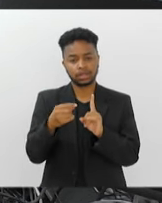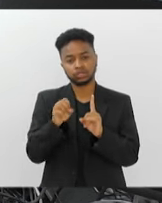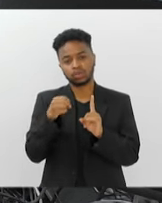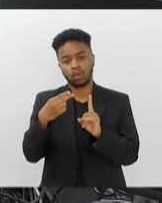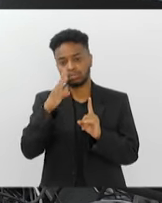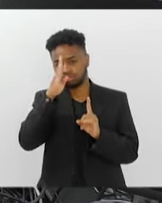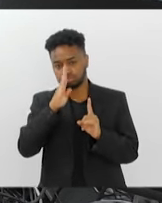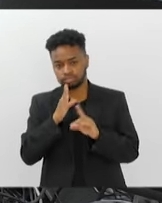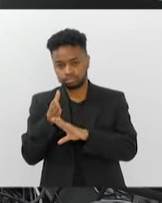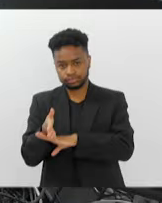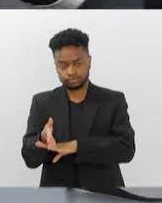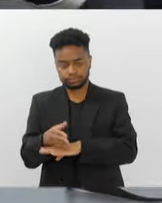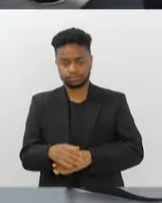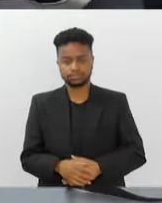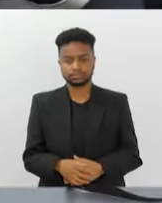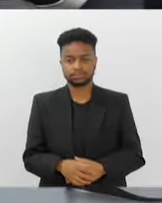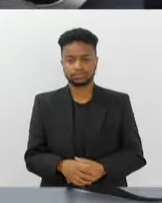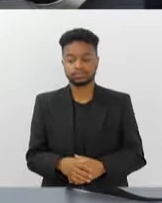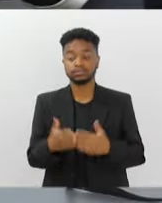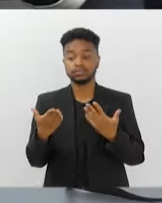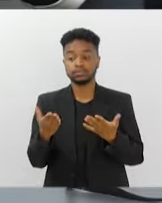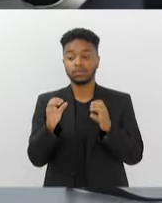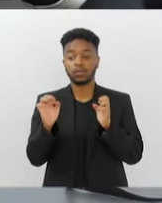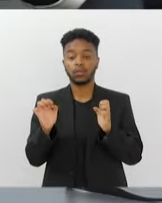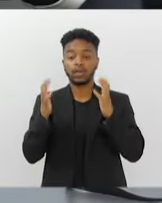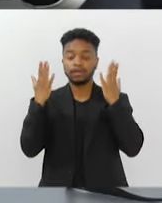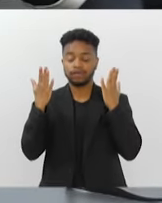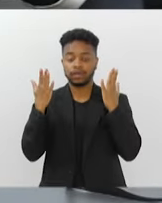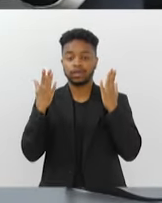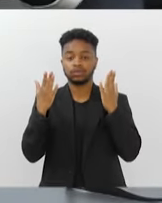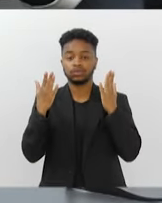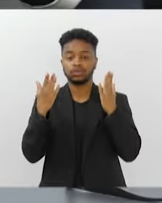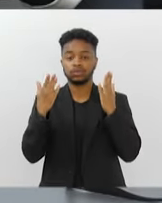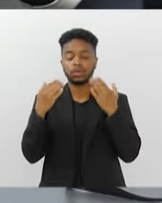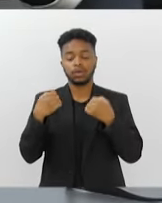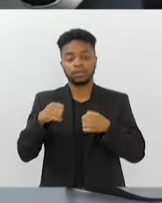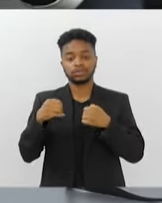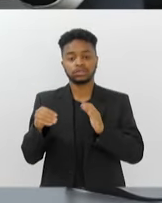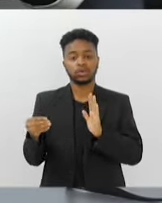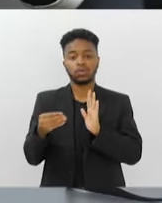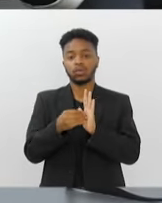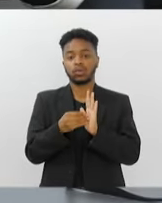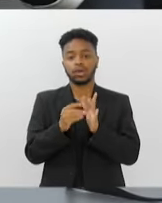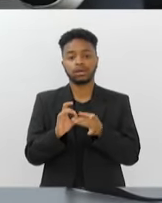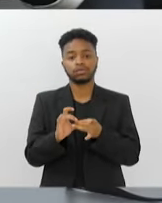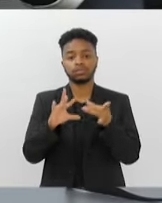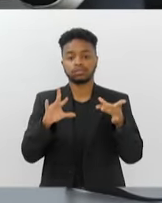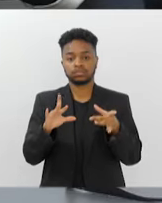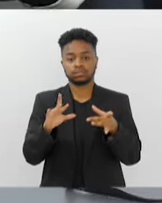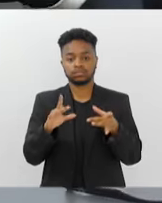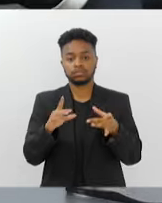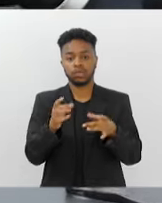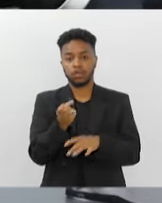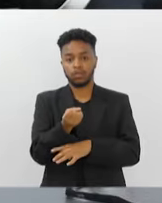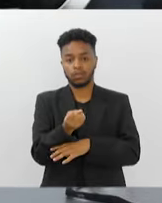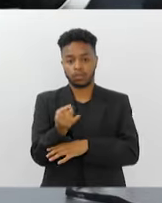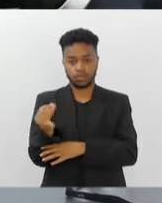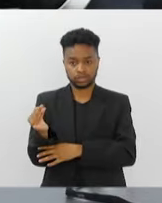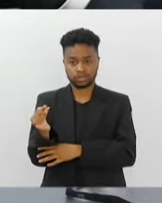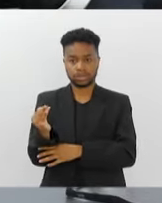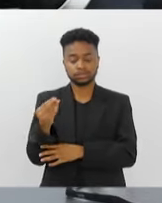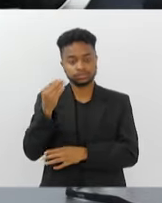entrada e e ess o evento ele ele por lei ele coloca à disposição um quantitativo para